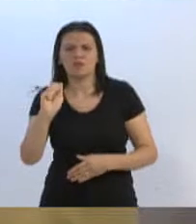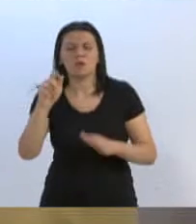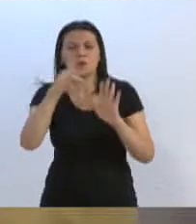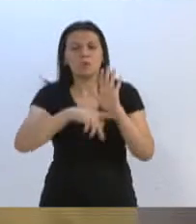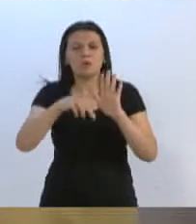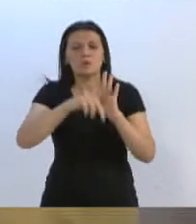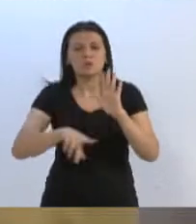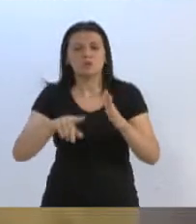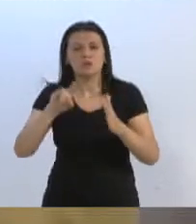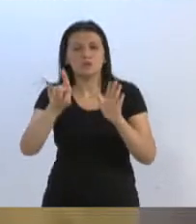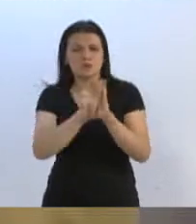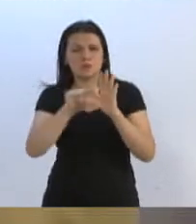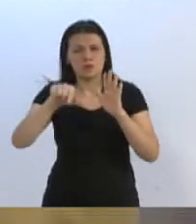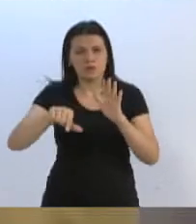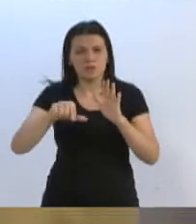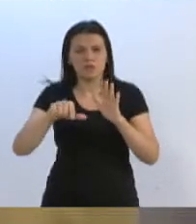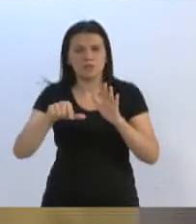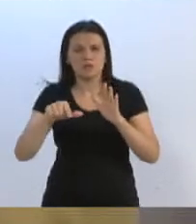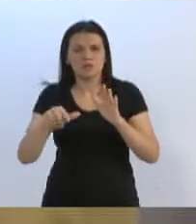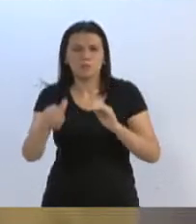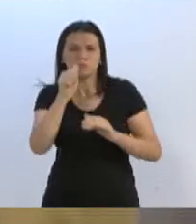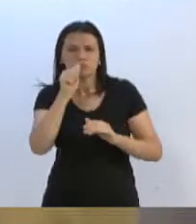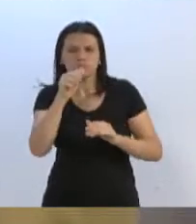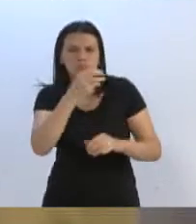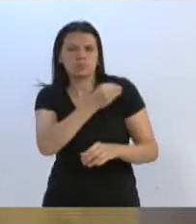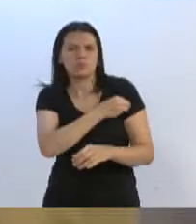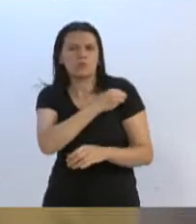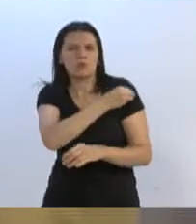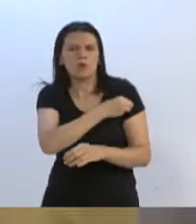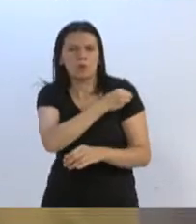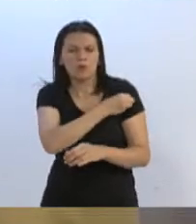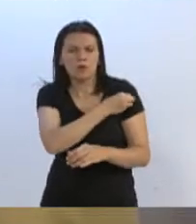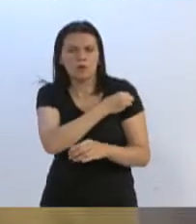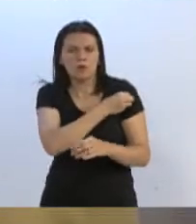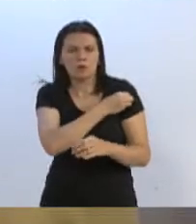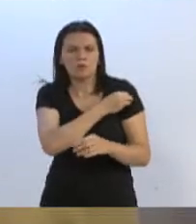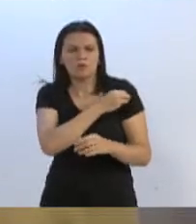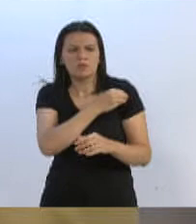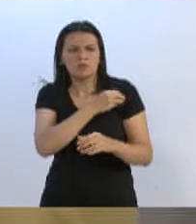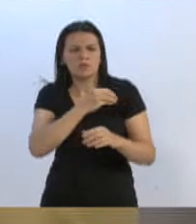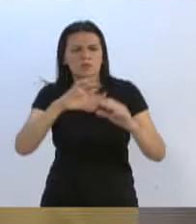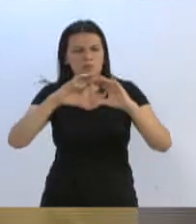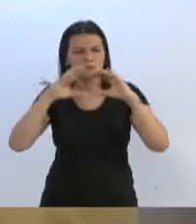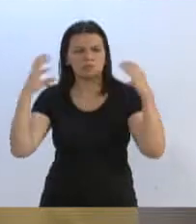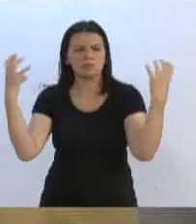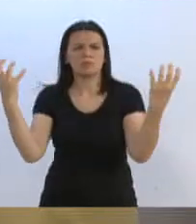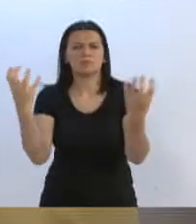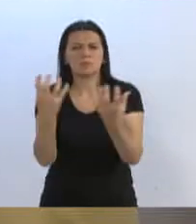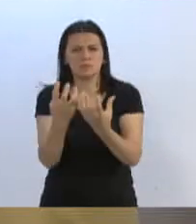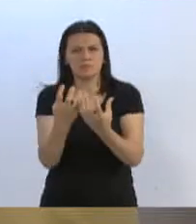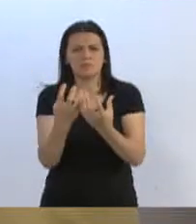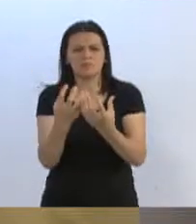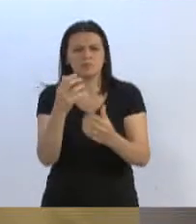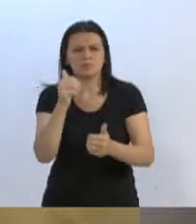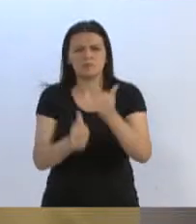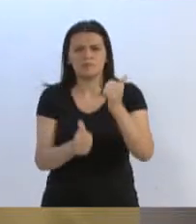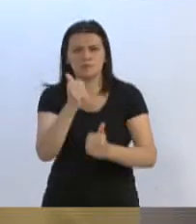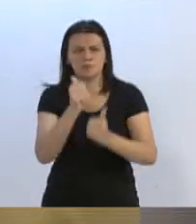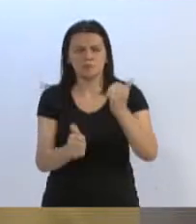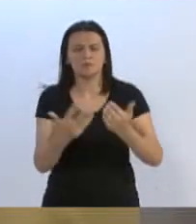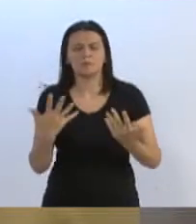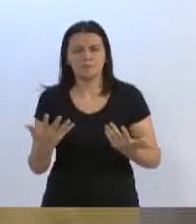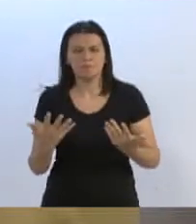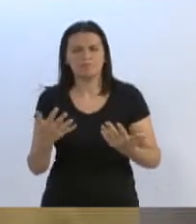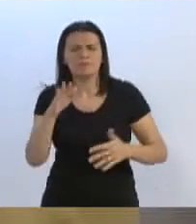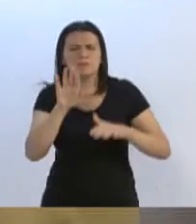de as alcoólicas o consumo de bebida alcoólica no ginásio nos estádios de futebol a gente às vezes